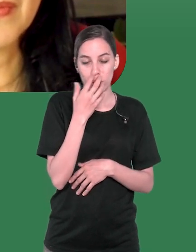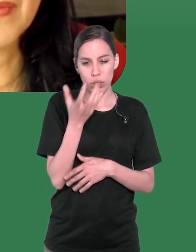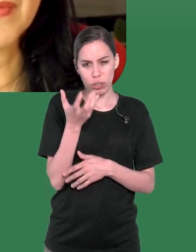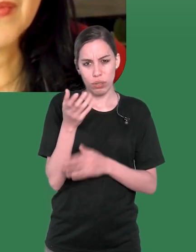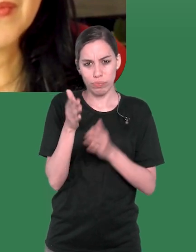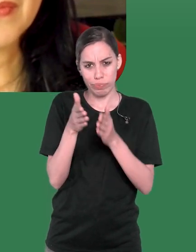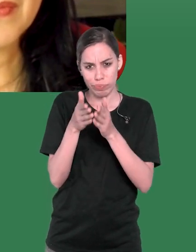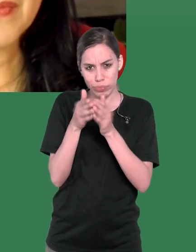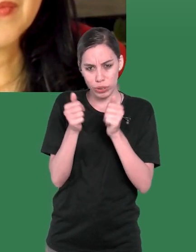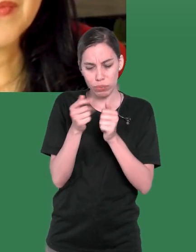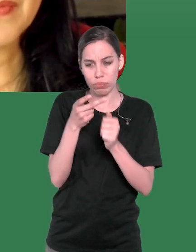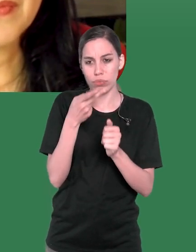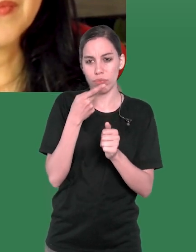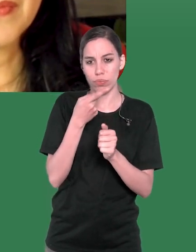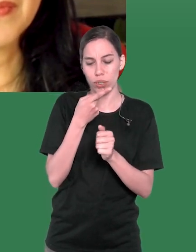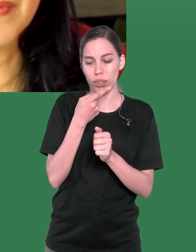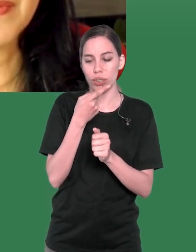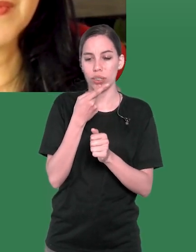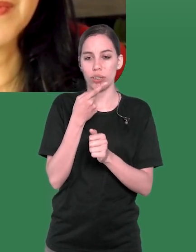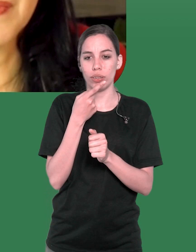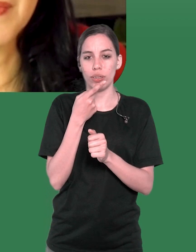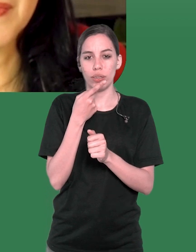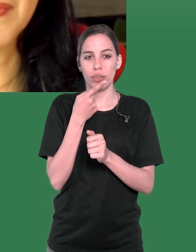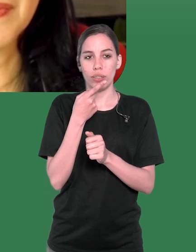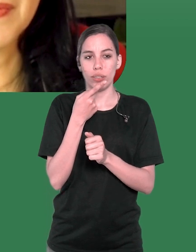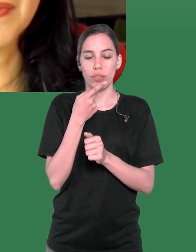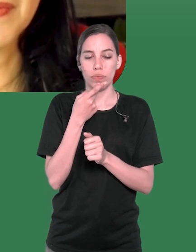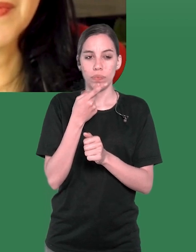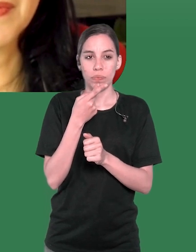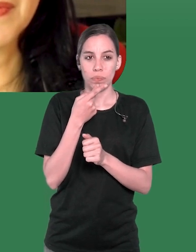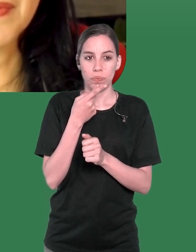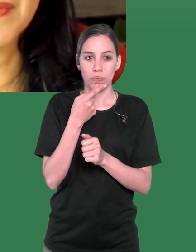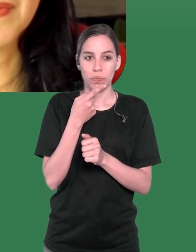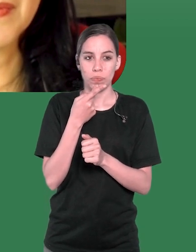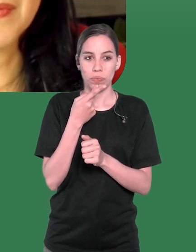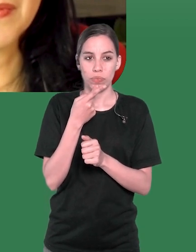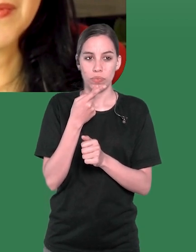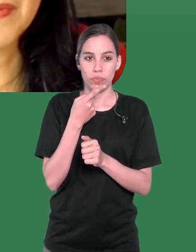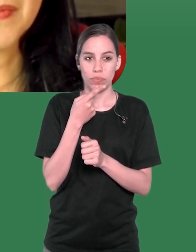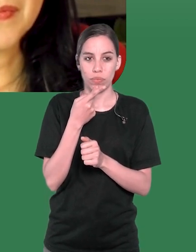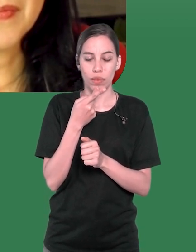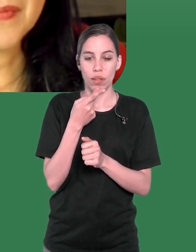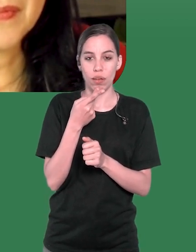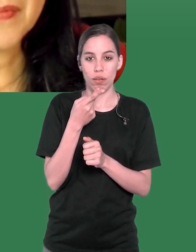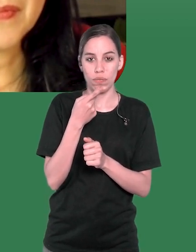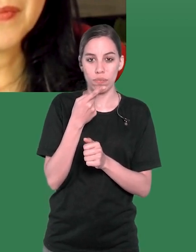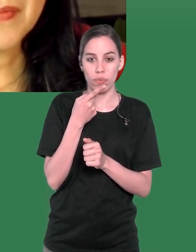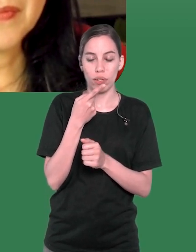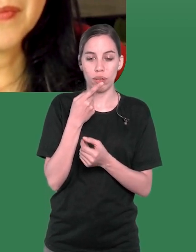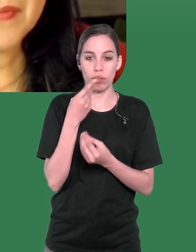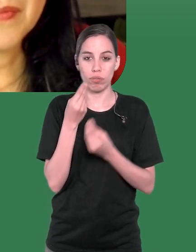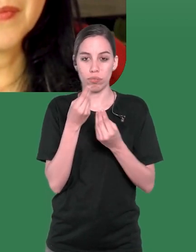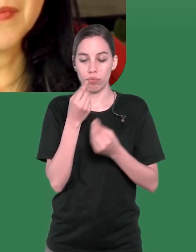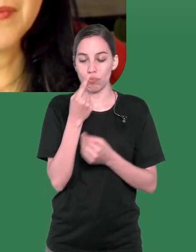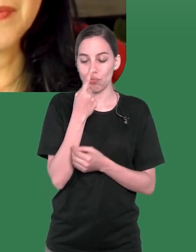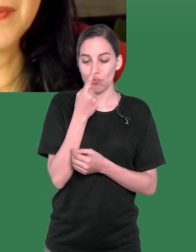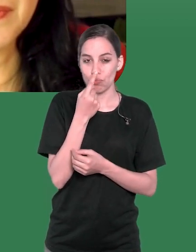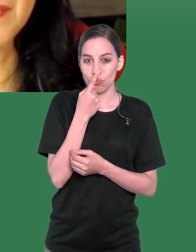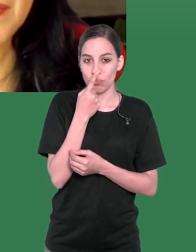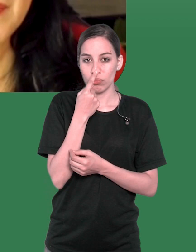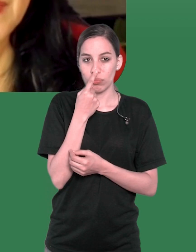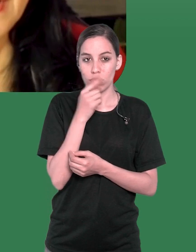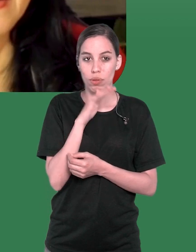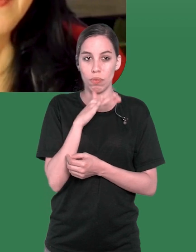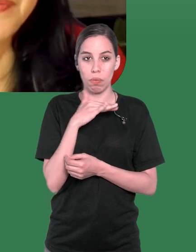pedir para falar dessa parte do livro. Você fala do exercício dos afetos, as mortes caninas,